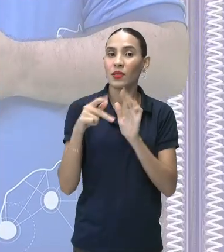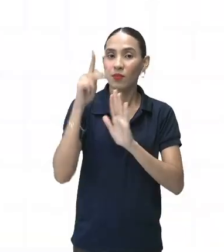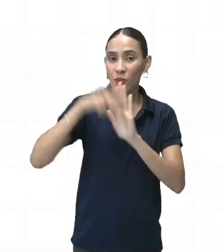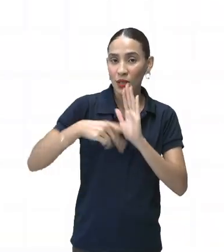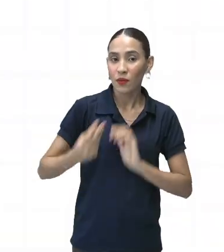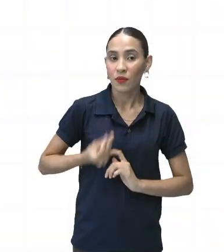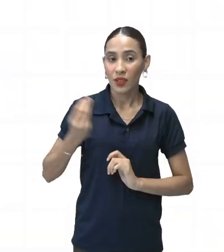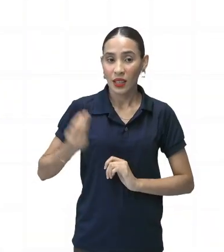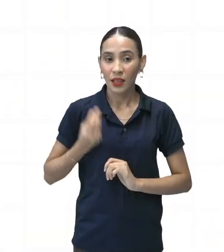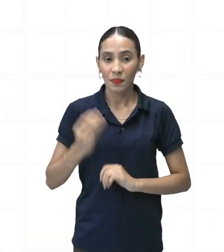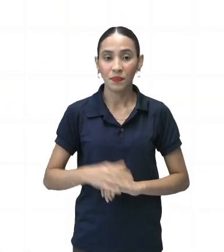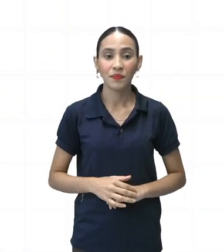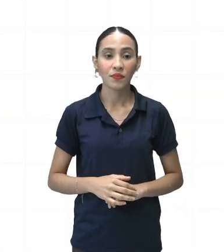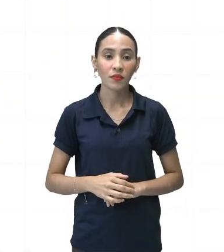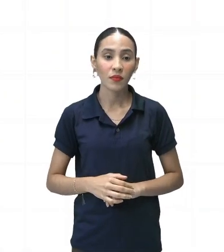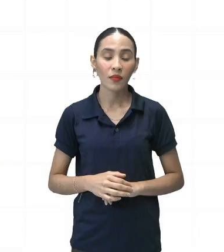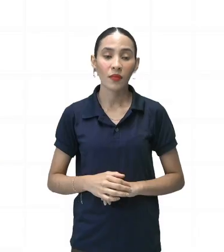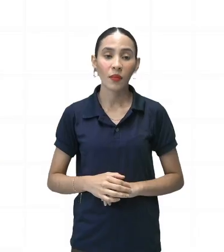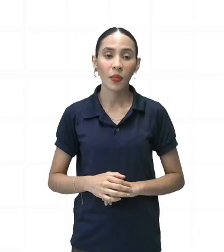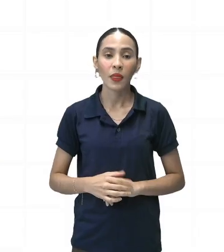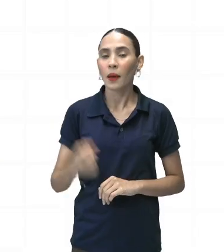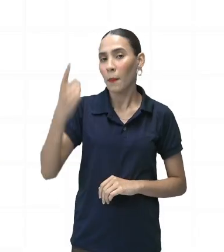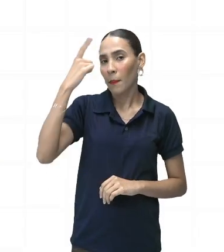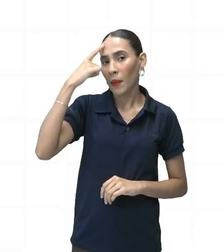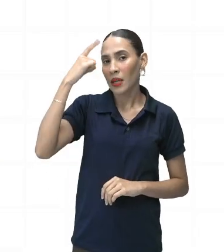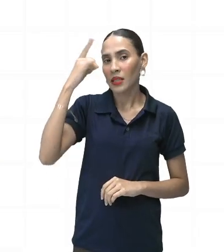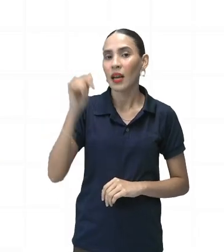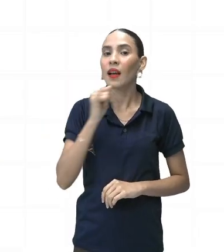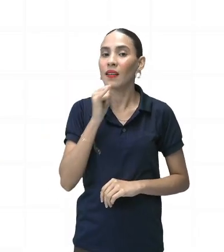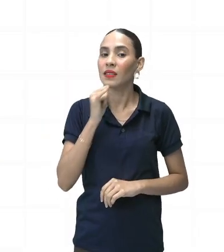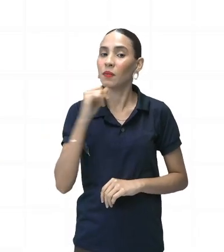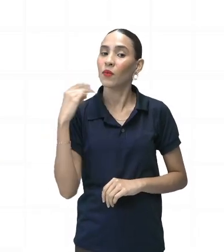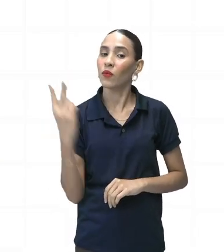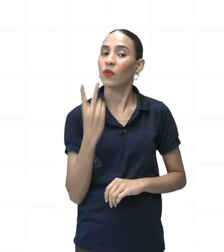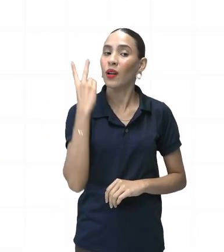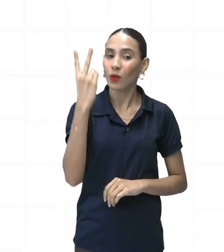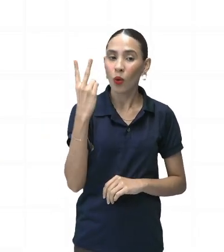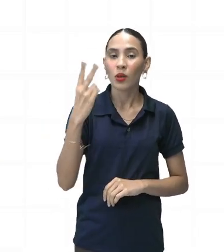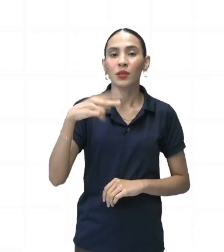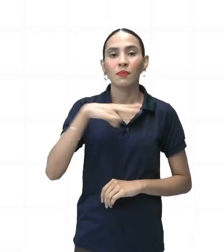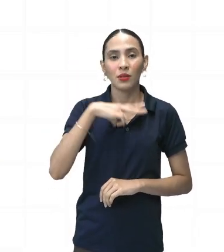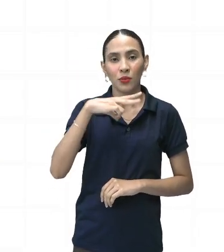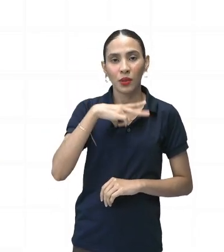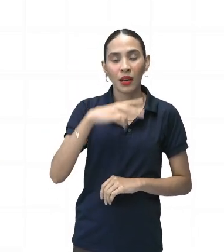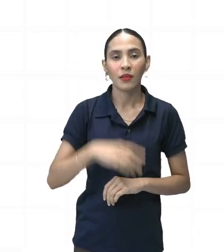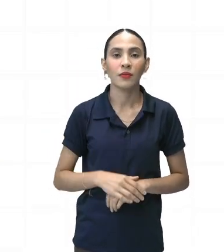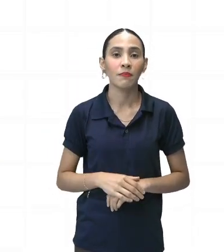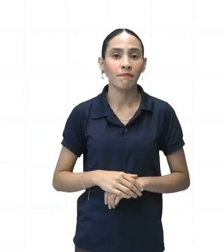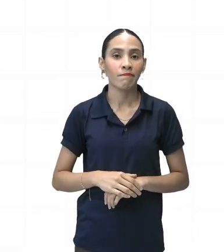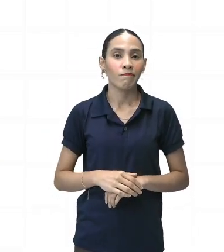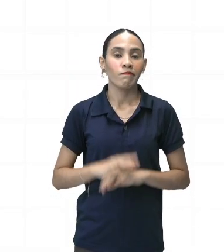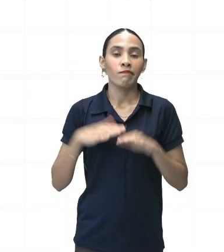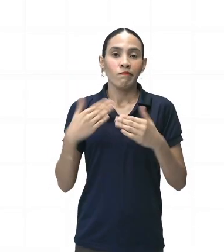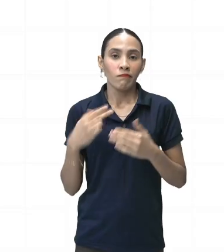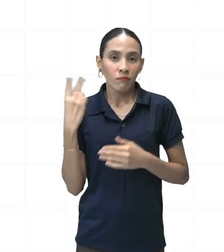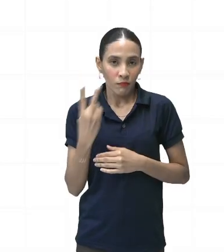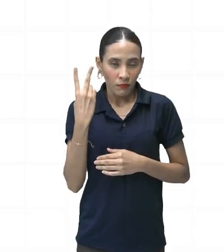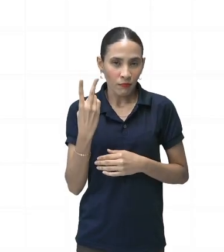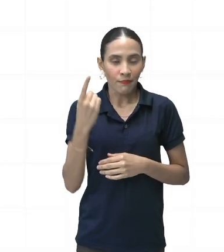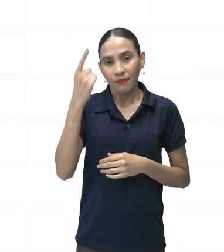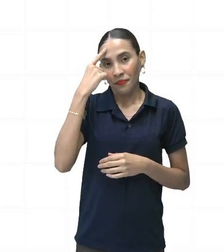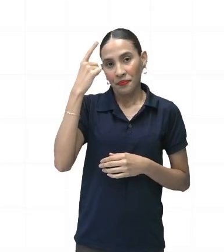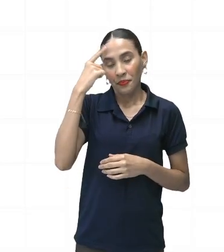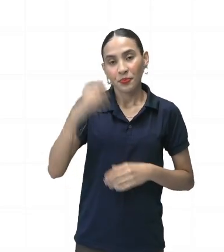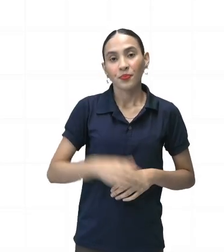vida. Bem, pensa na questão dos teus valores pessoais. Valores, pensa